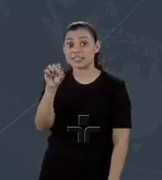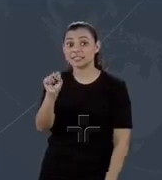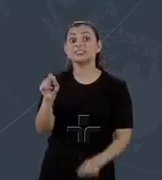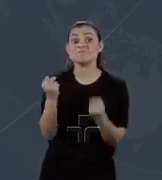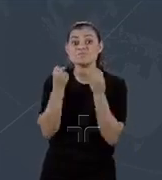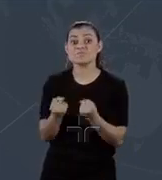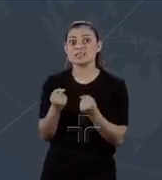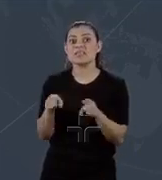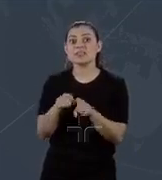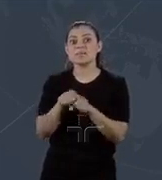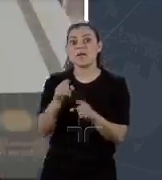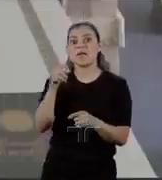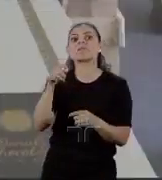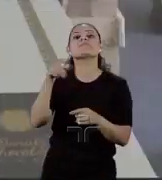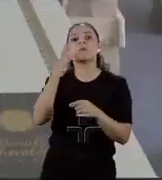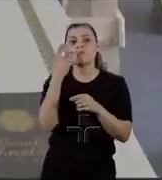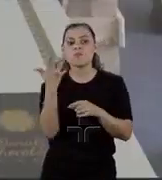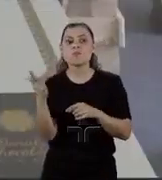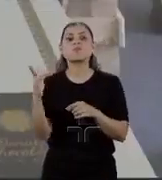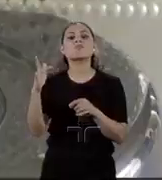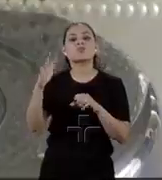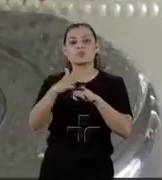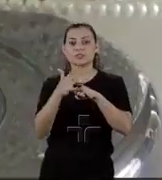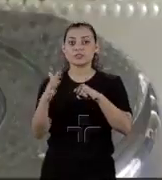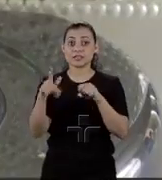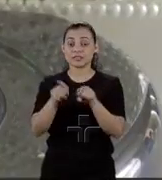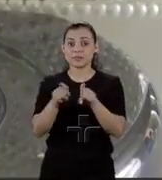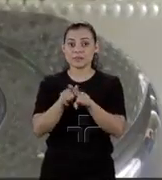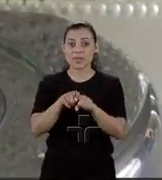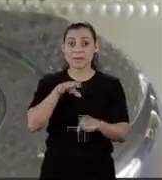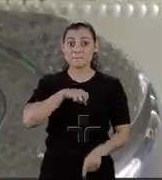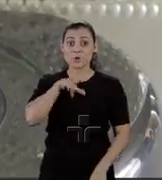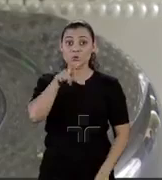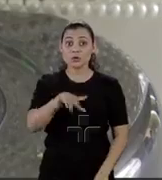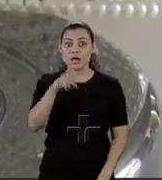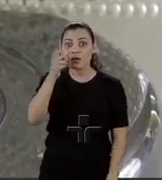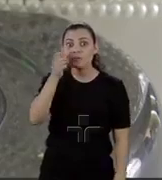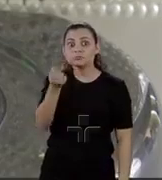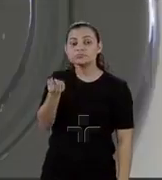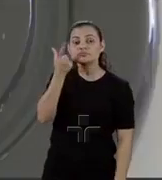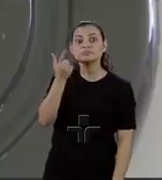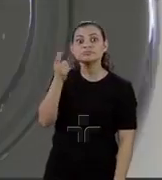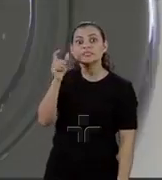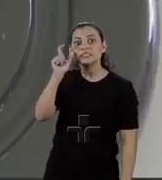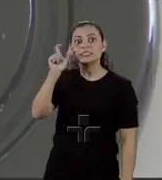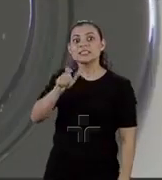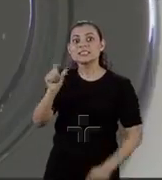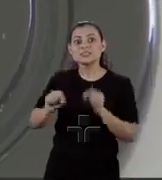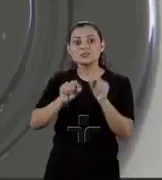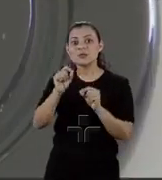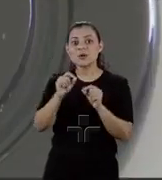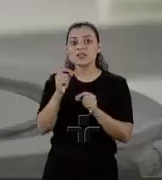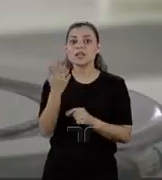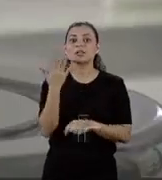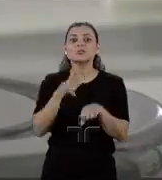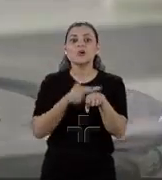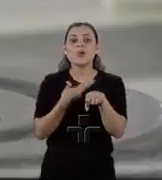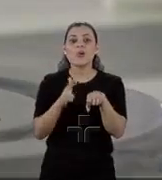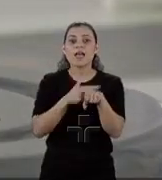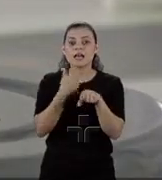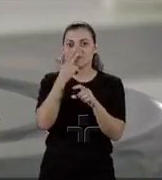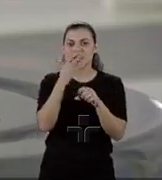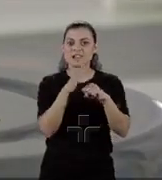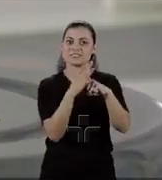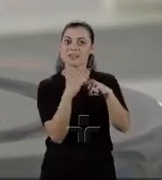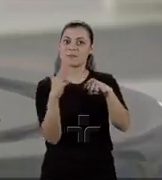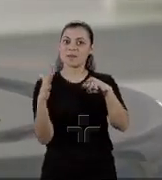na porta da aeronave. Em Portugal, o que impressionou foi um bombom de ouro com formato de diamante. A iguaria